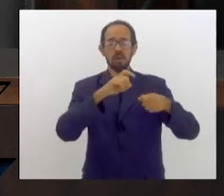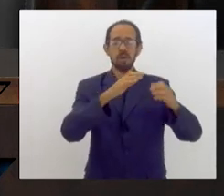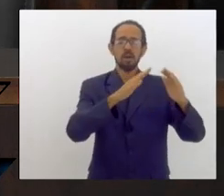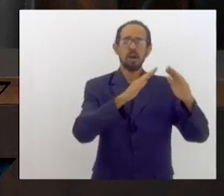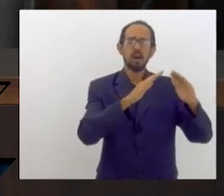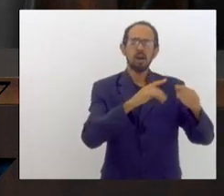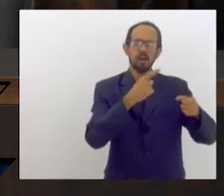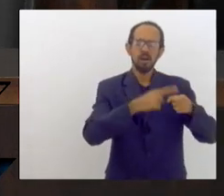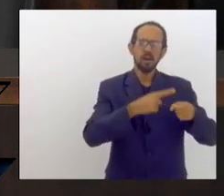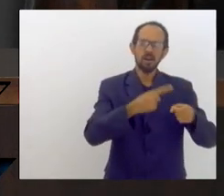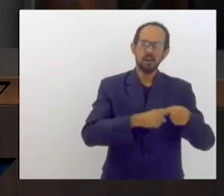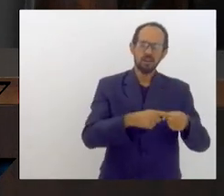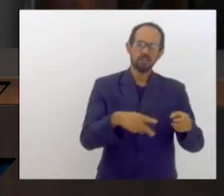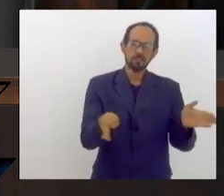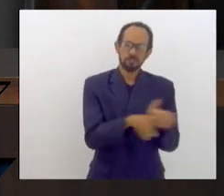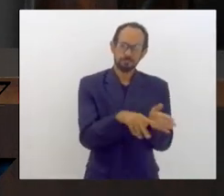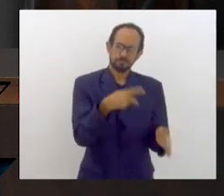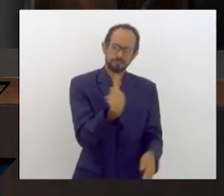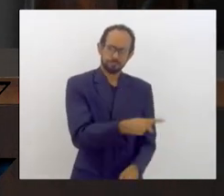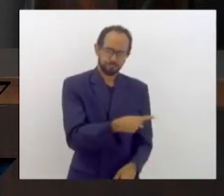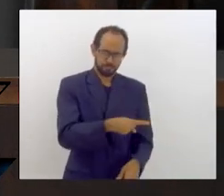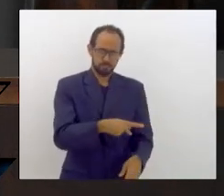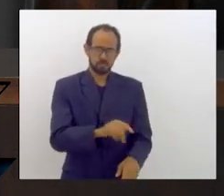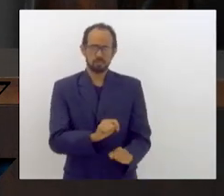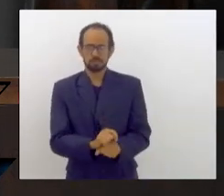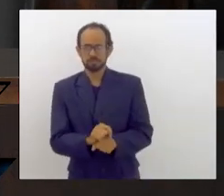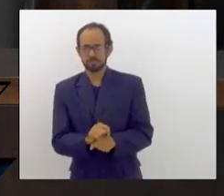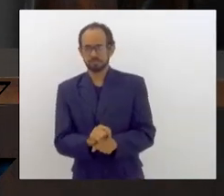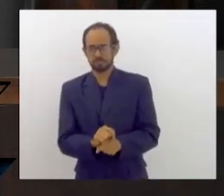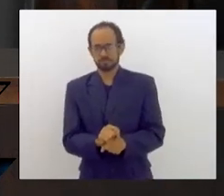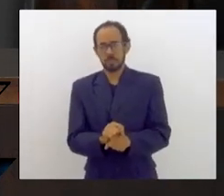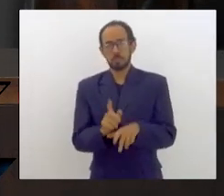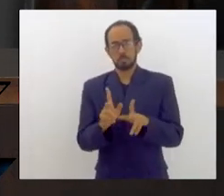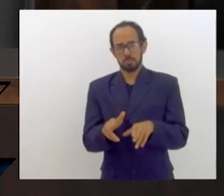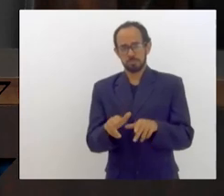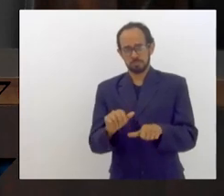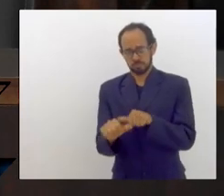que menciona. Apesar de ser transformado